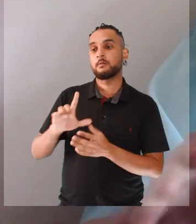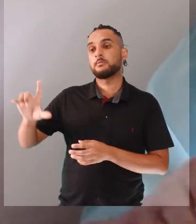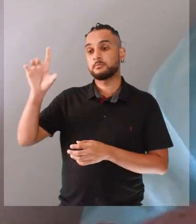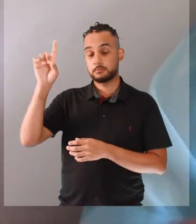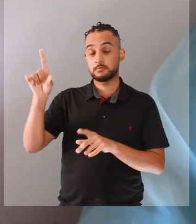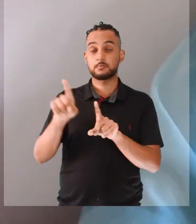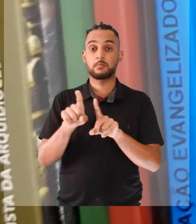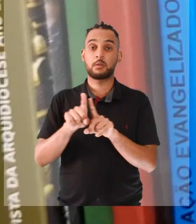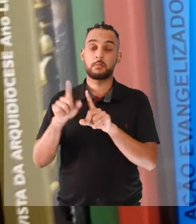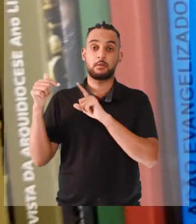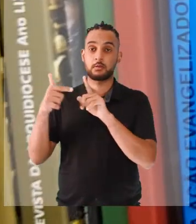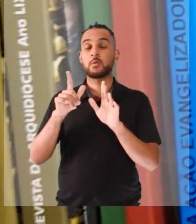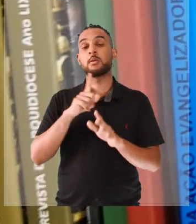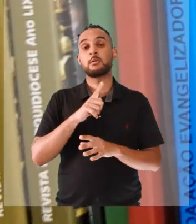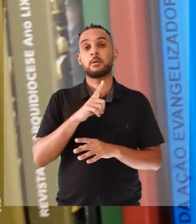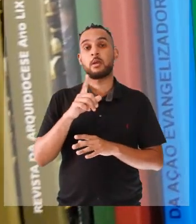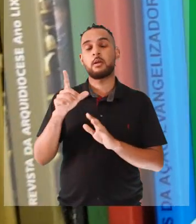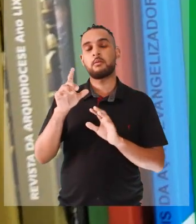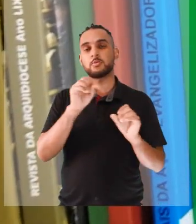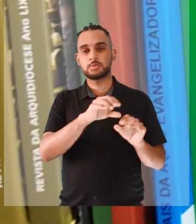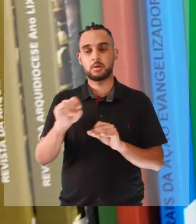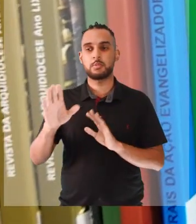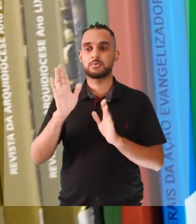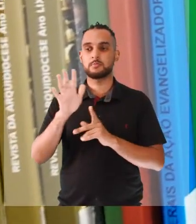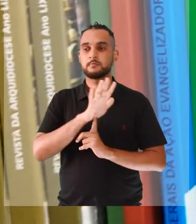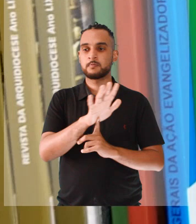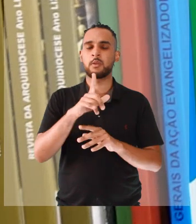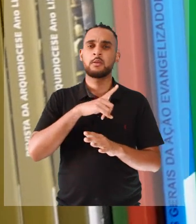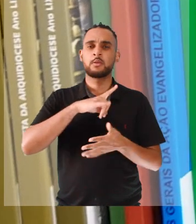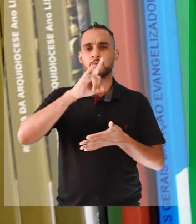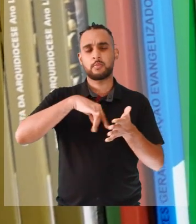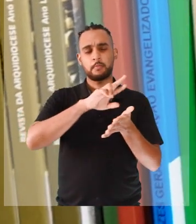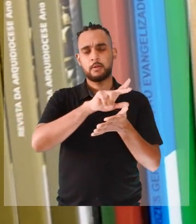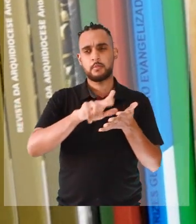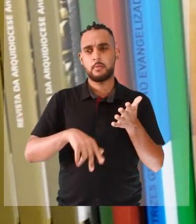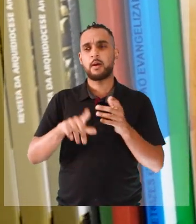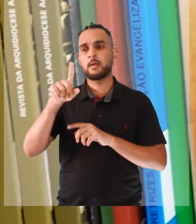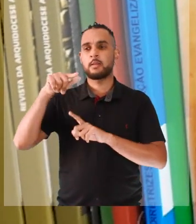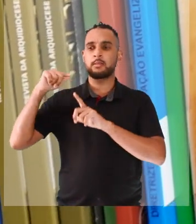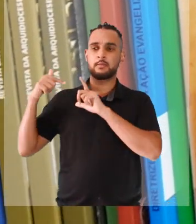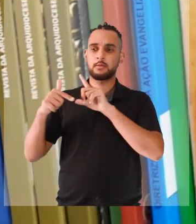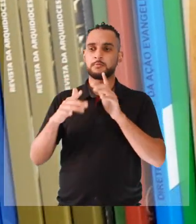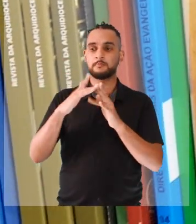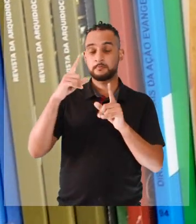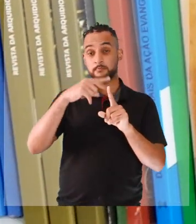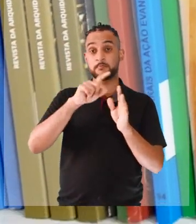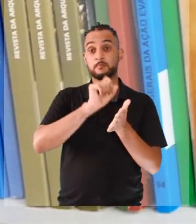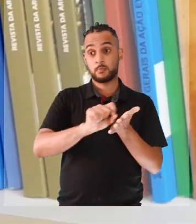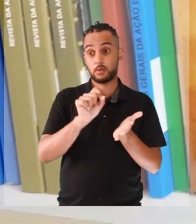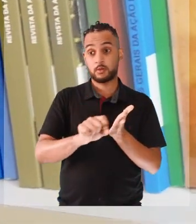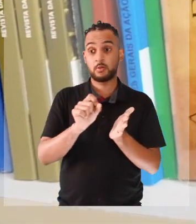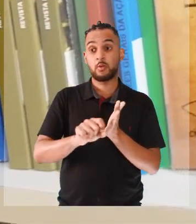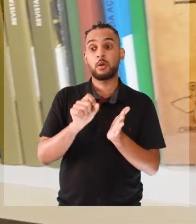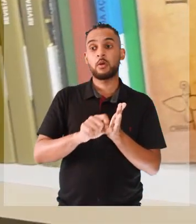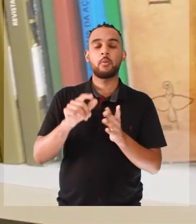conhecimento linguístico. A Sagrada Escritura e a tradição contêm a doutrina revelada. São inúmeros os documentos que fazem parte